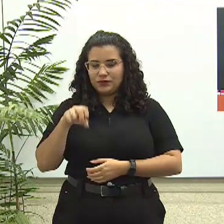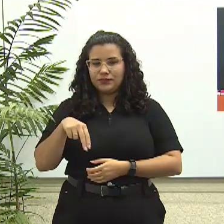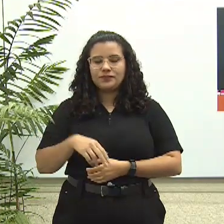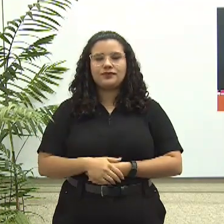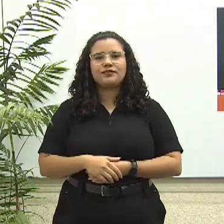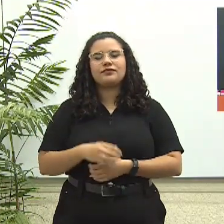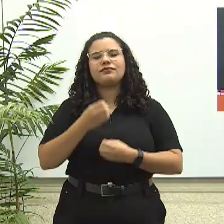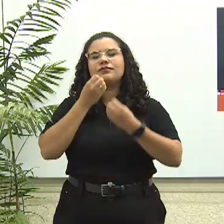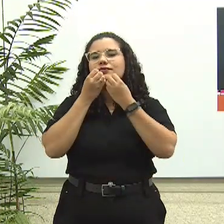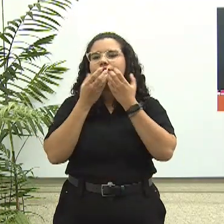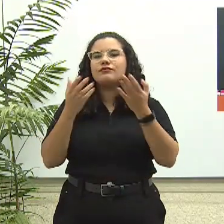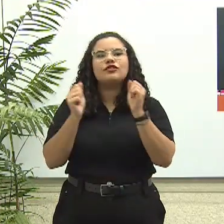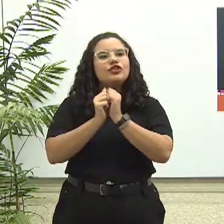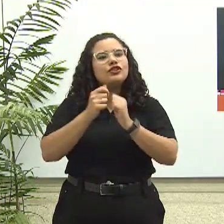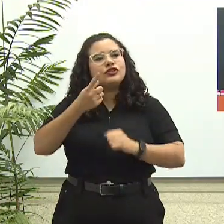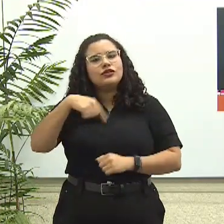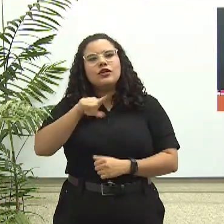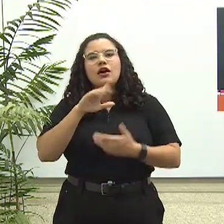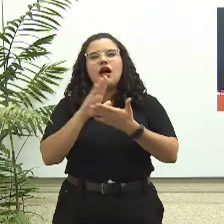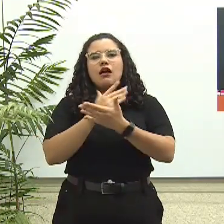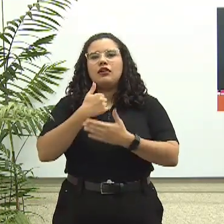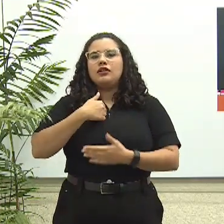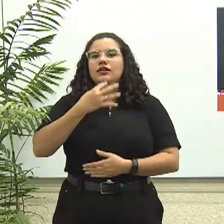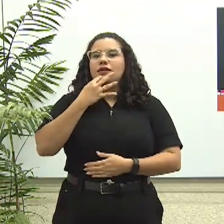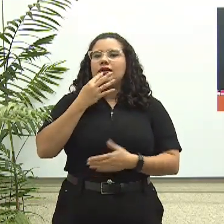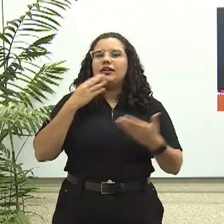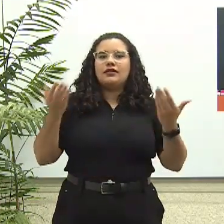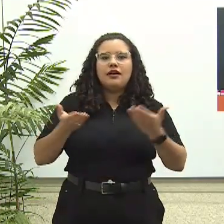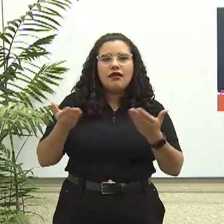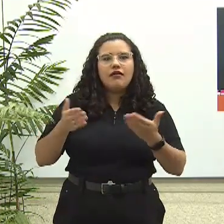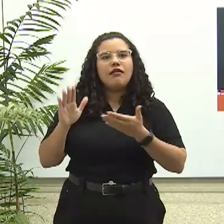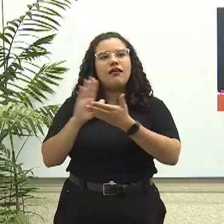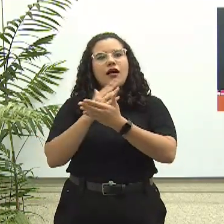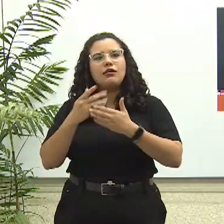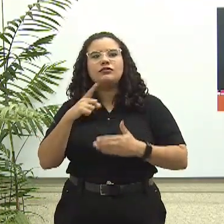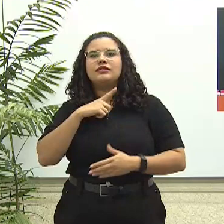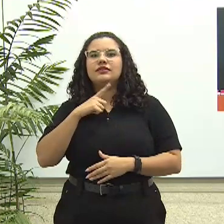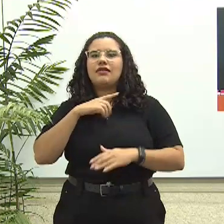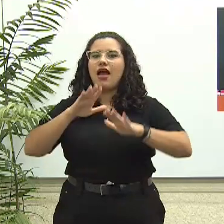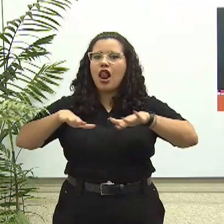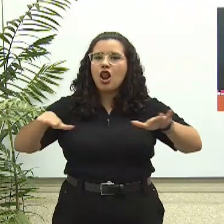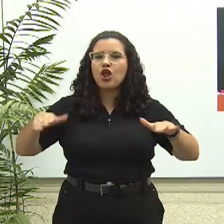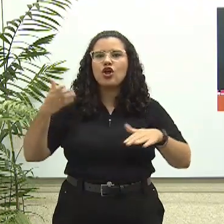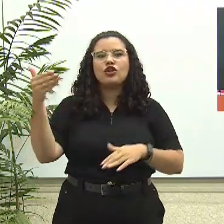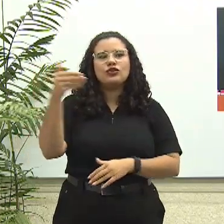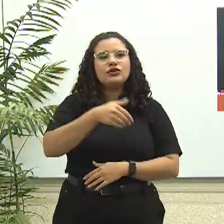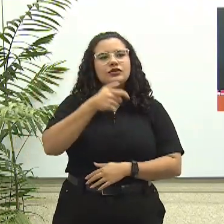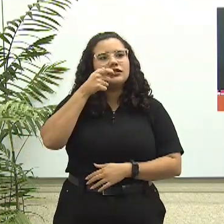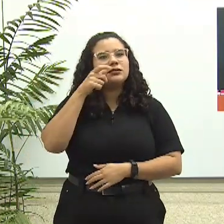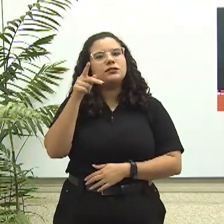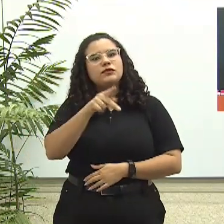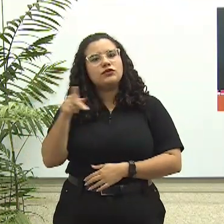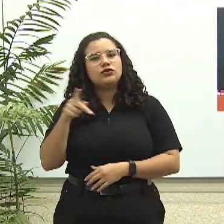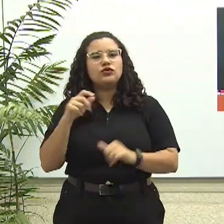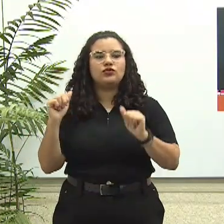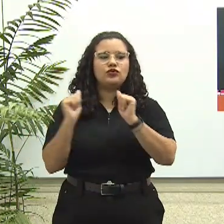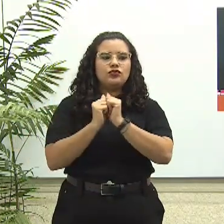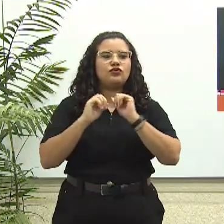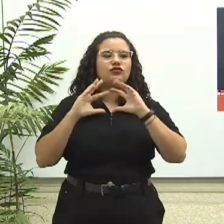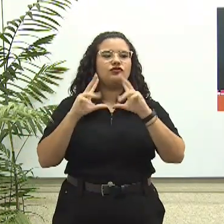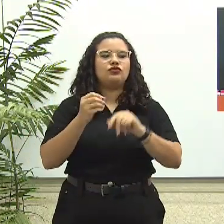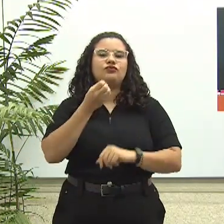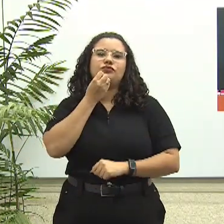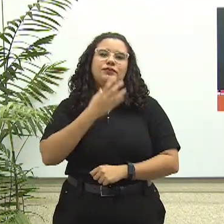aquele pessoal que eu tô conhecendo Hoje os companheiros da diretoria do sindicato alunos da PUC professores é muito legal mesmo